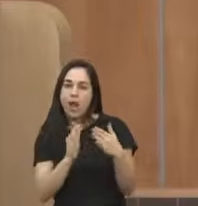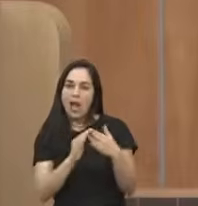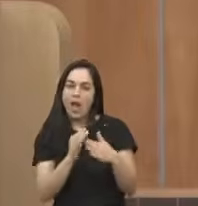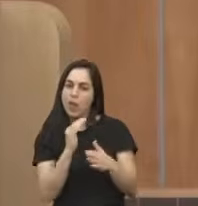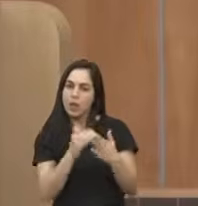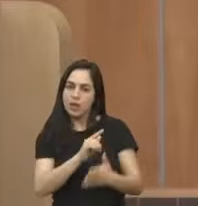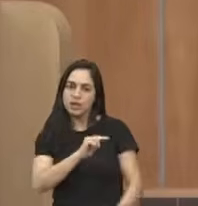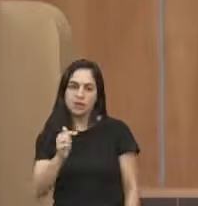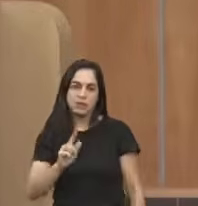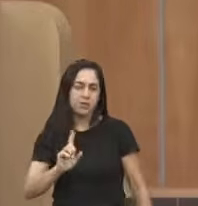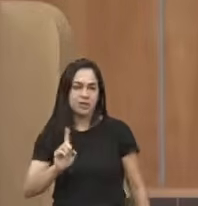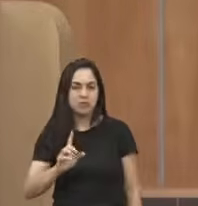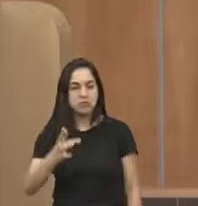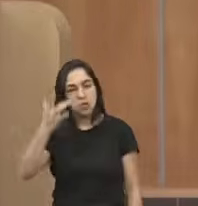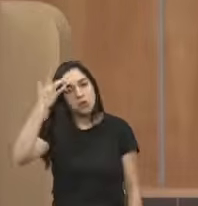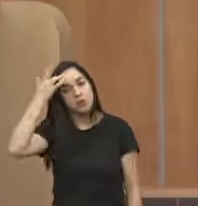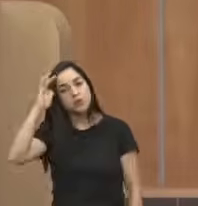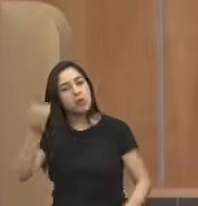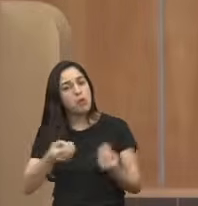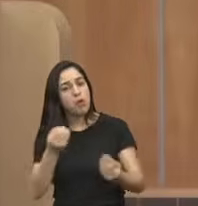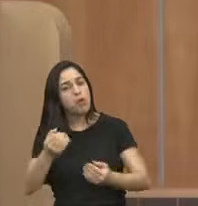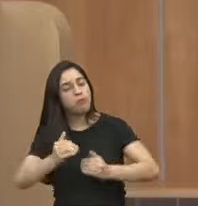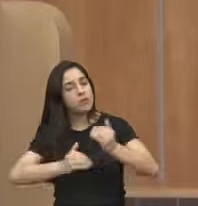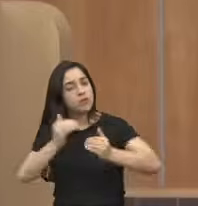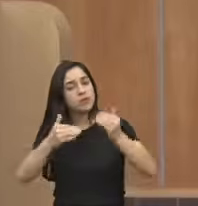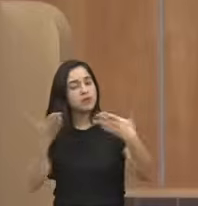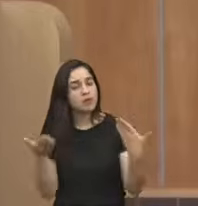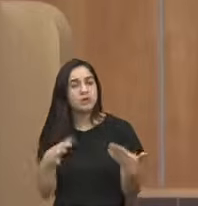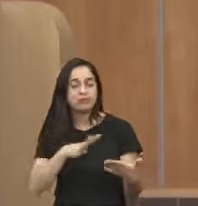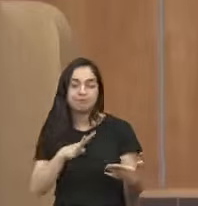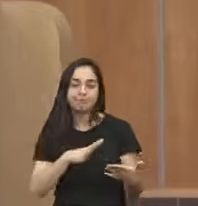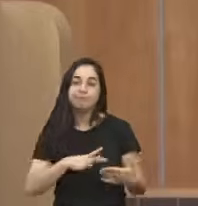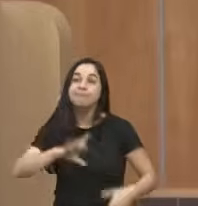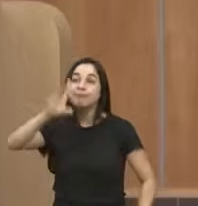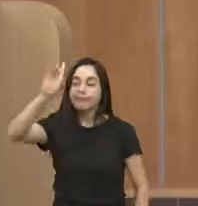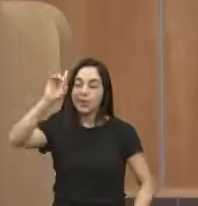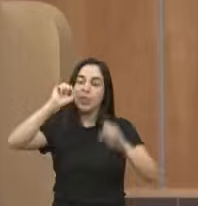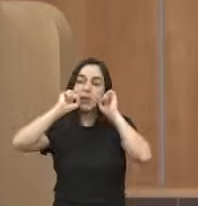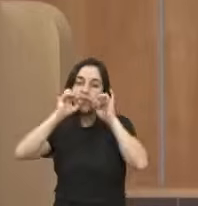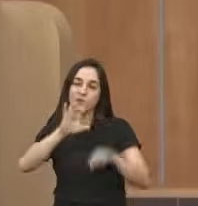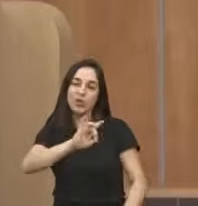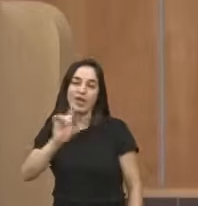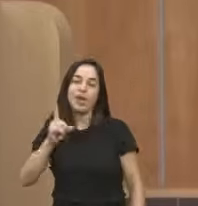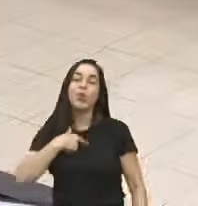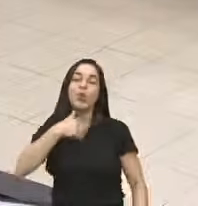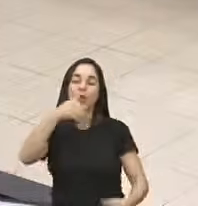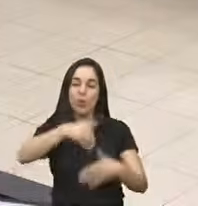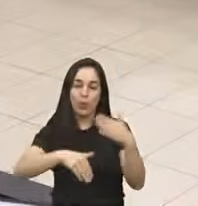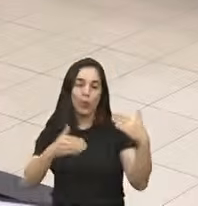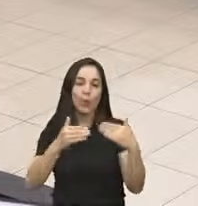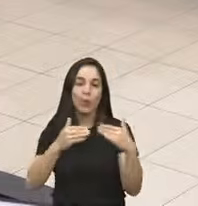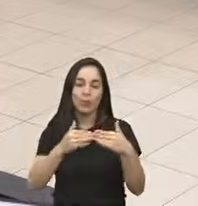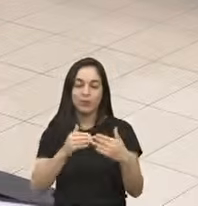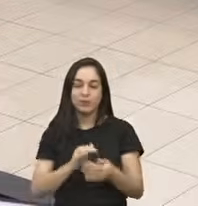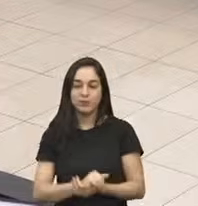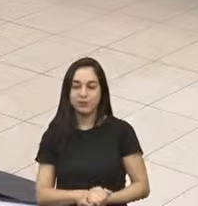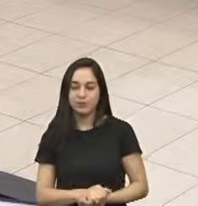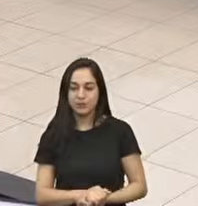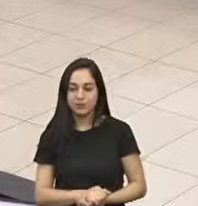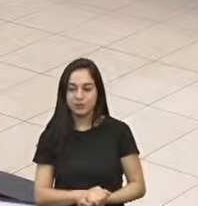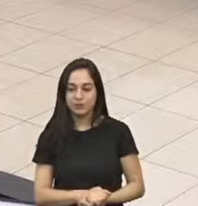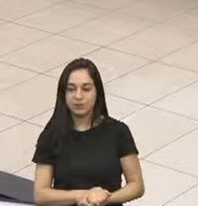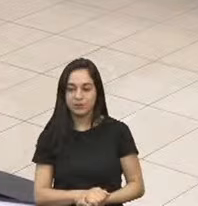Ninguém sabe para onde que a cidade vai se desenvolver. Então, que Deus abençoe cada um de vocês. Sou favorável.